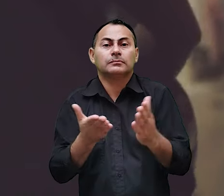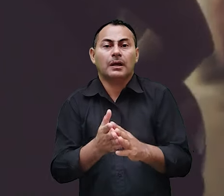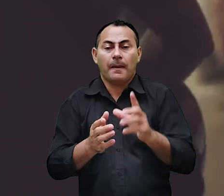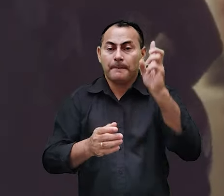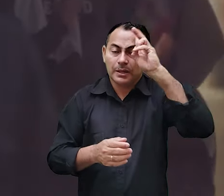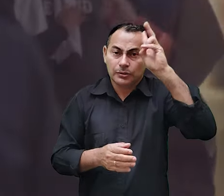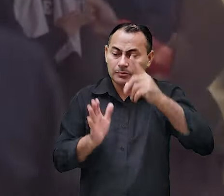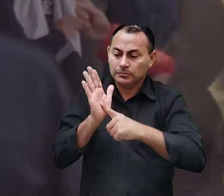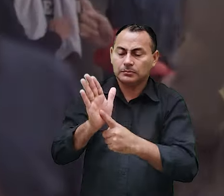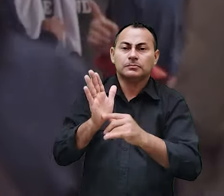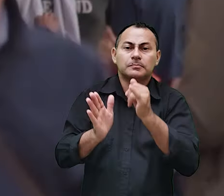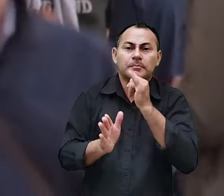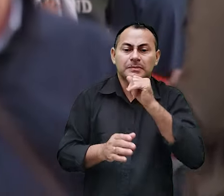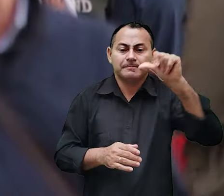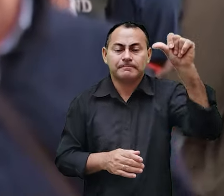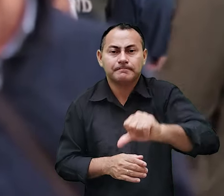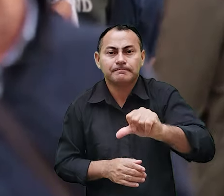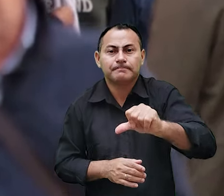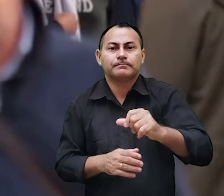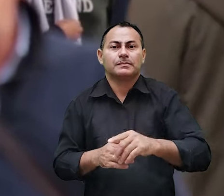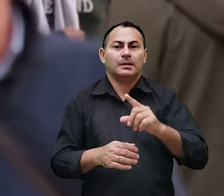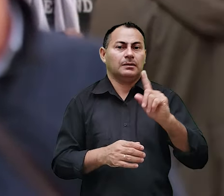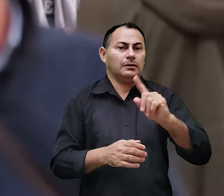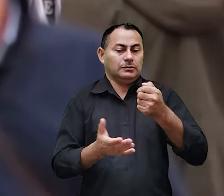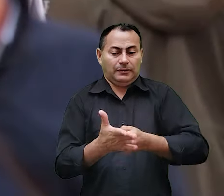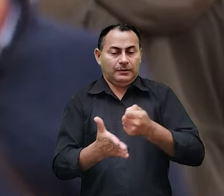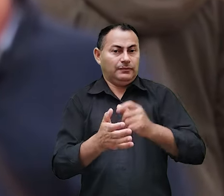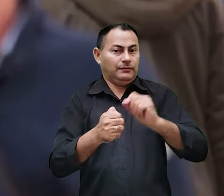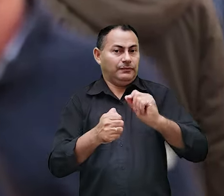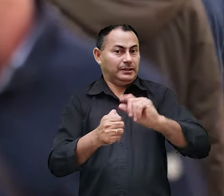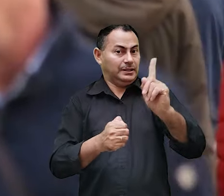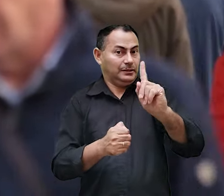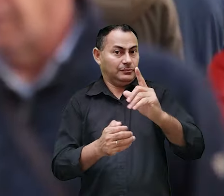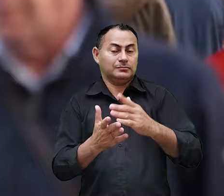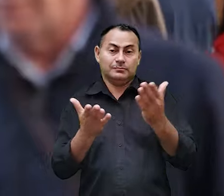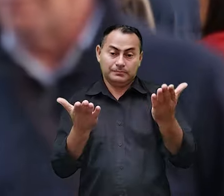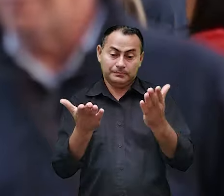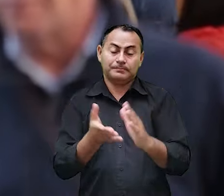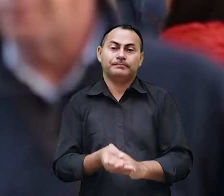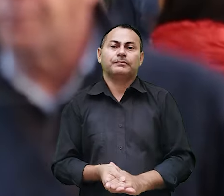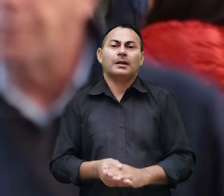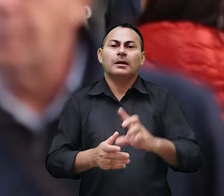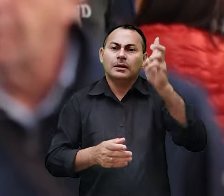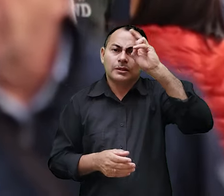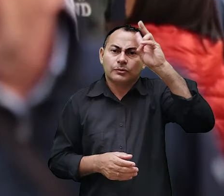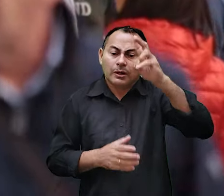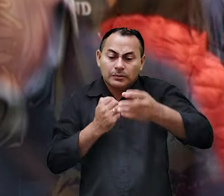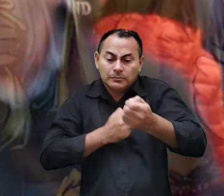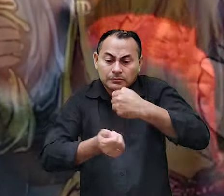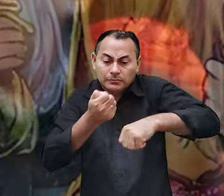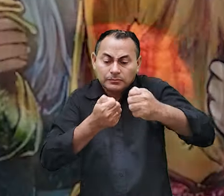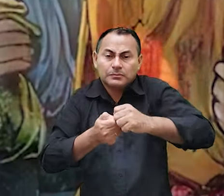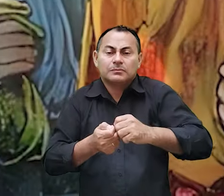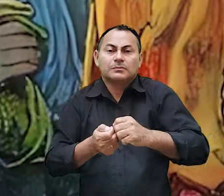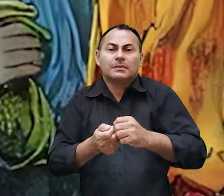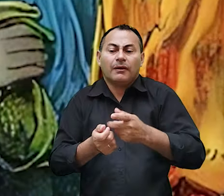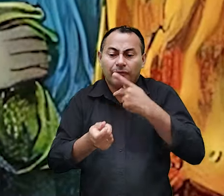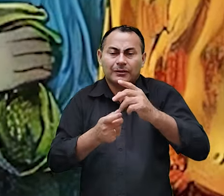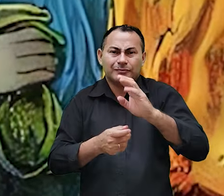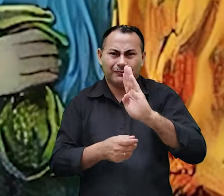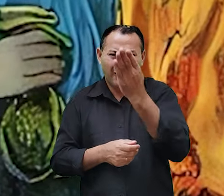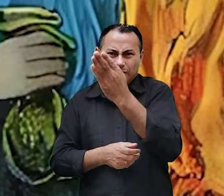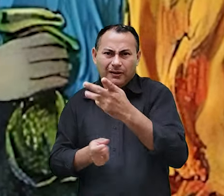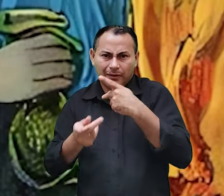sua vida? Essa parábola traz um exemplo negativo, o que não devemos fazer. A parábola do